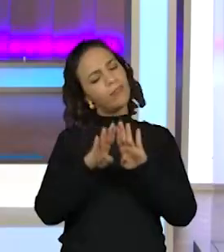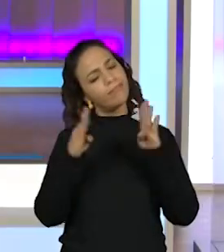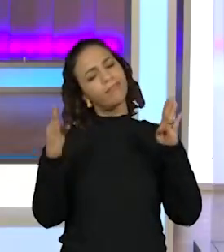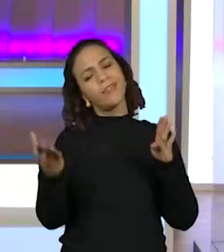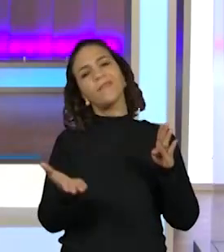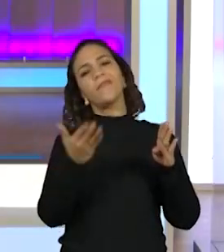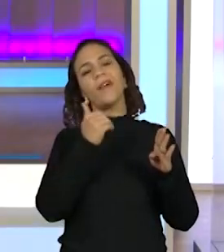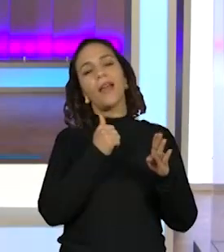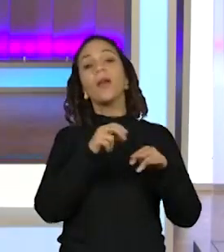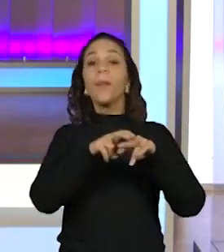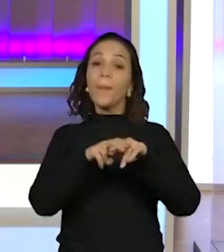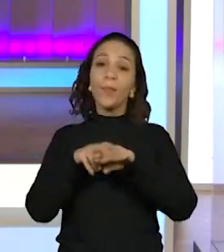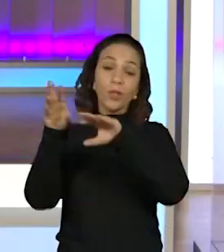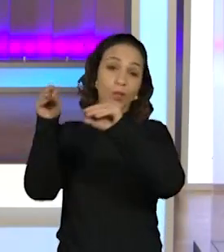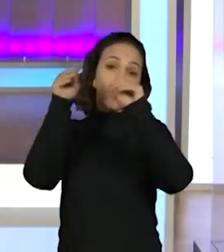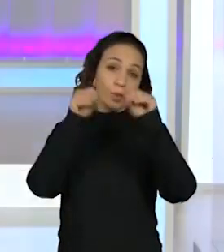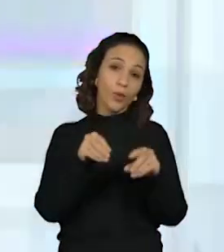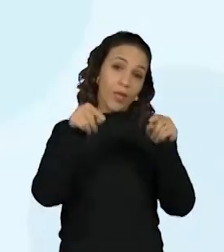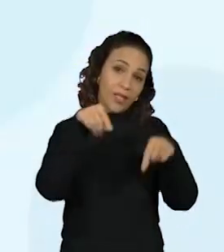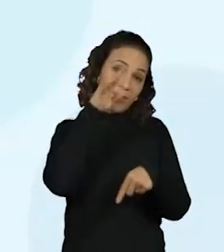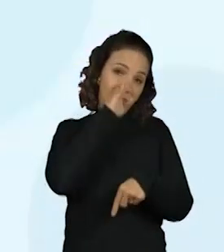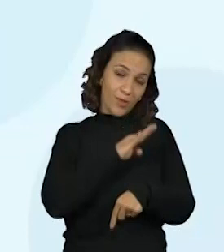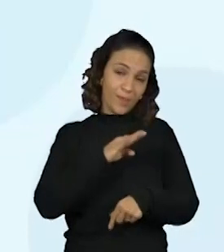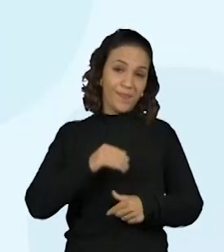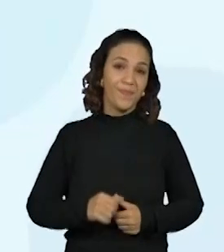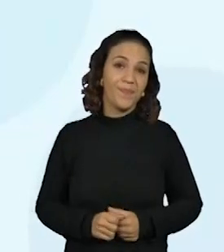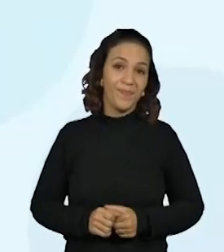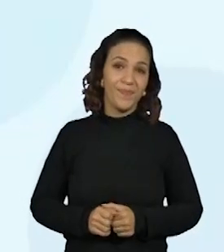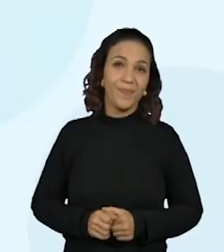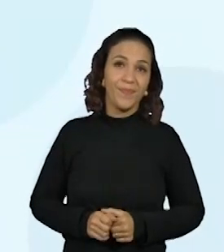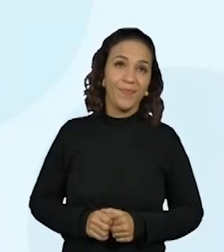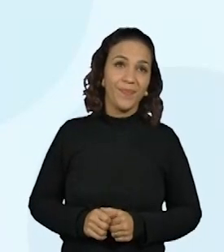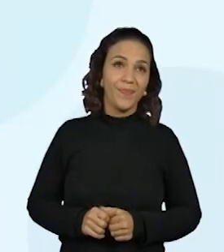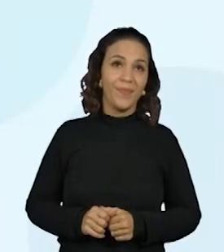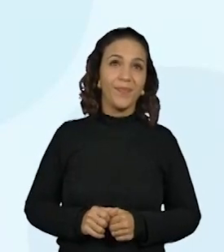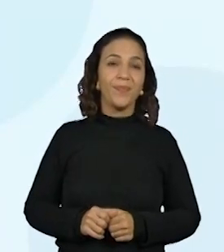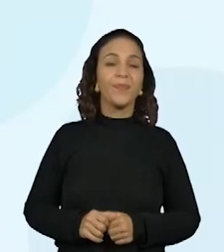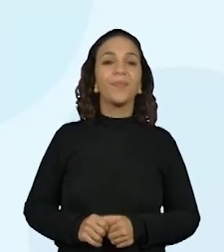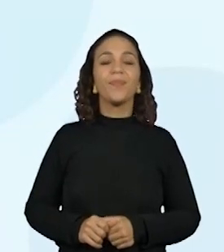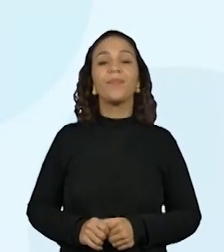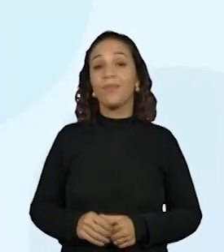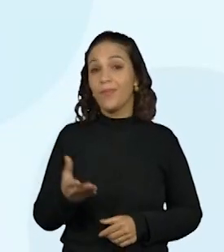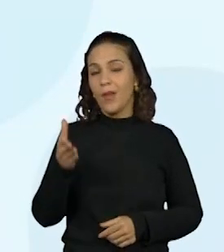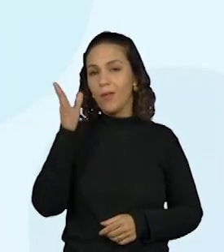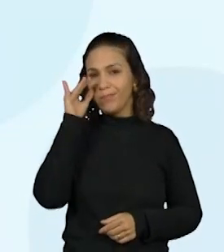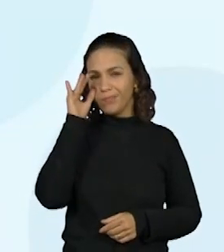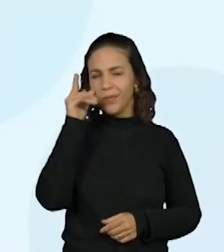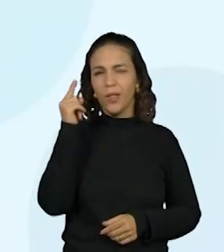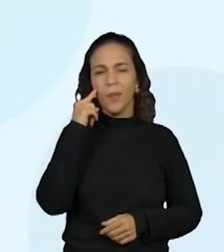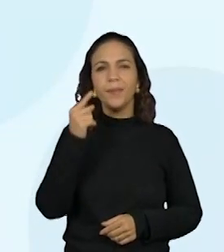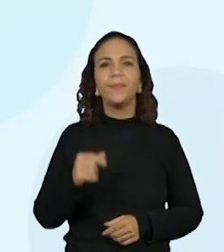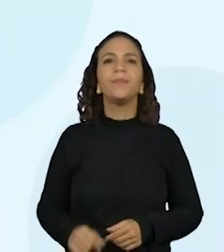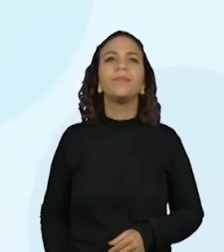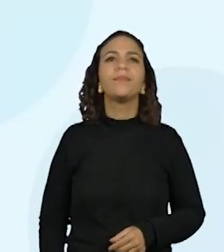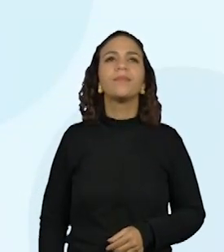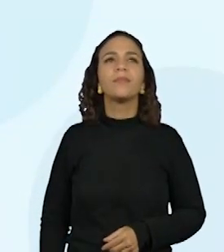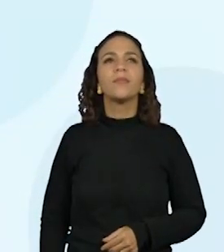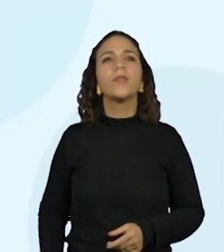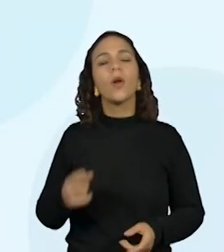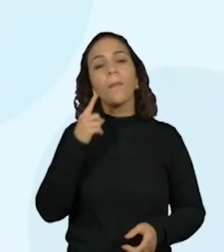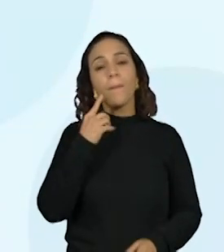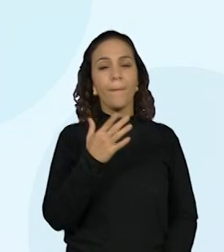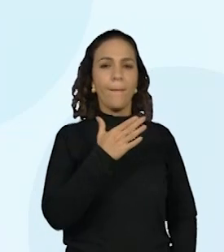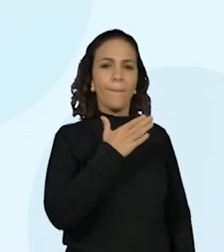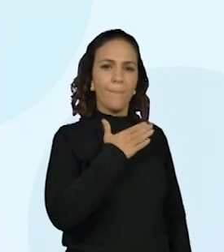Por isso estão aqui, ela e o marido. Eu chamo a atenção ainda, observem as respostas. Meu